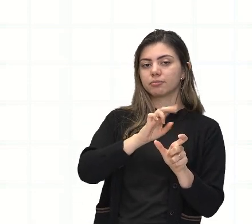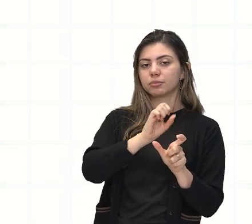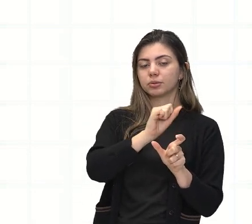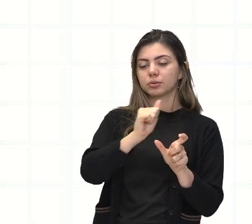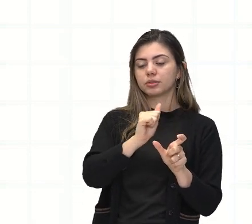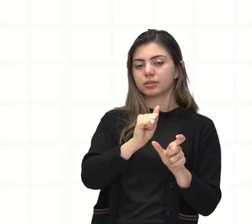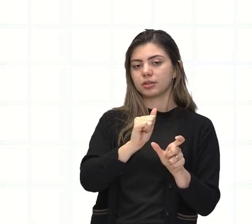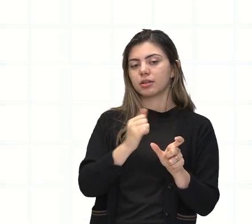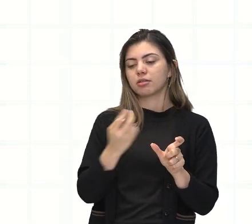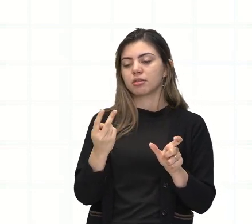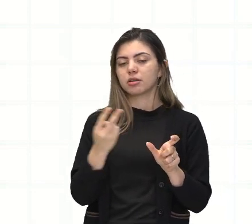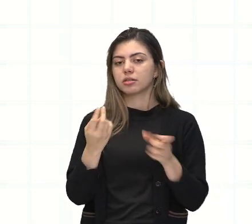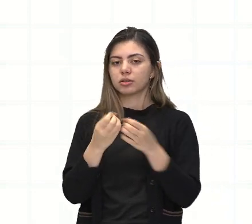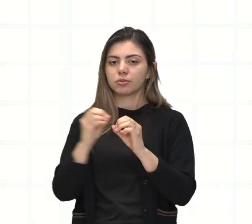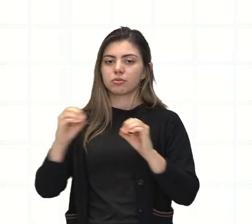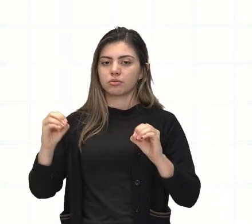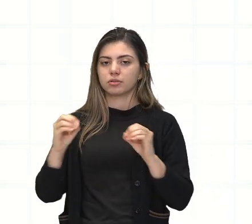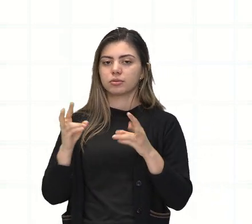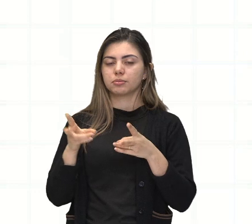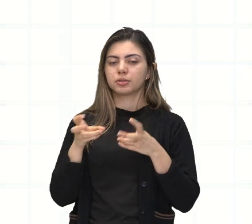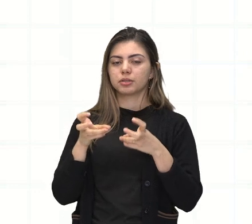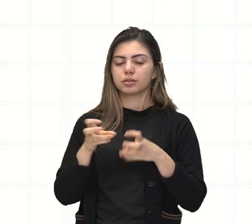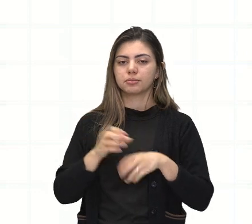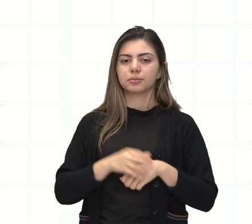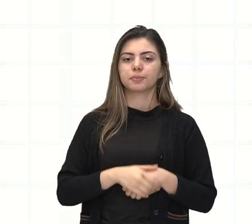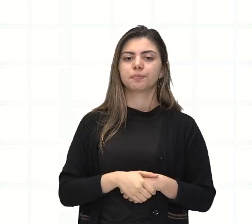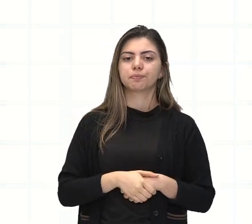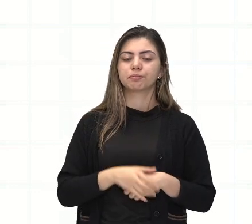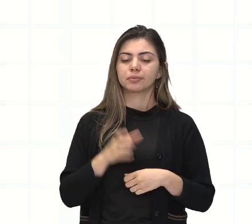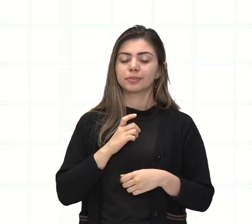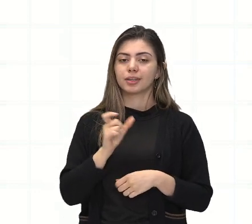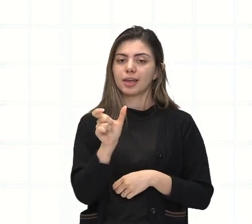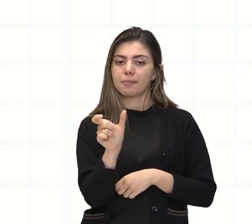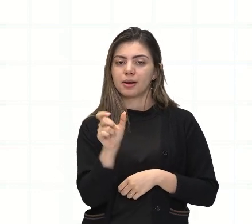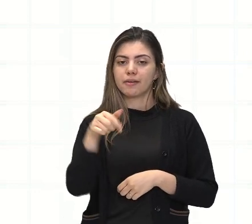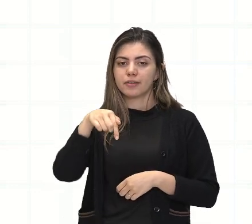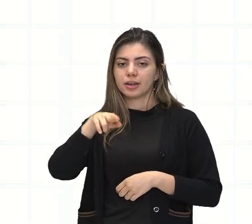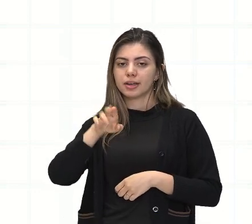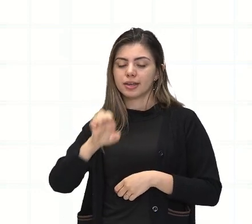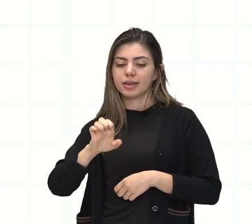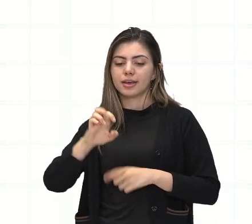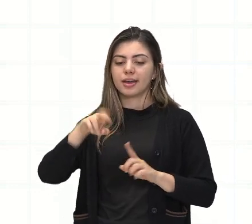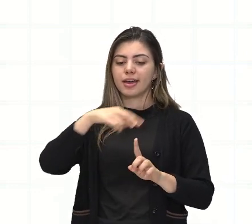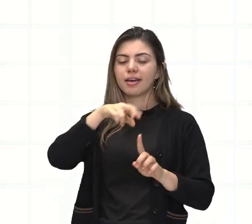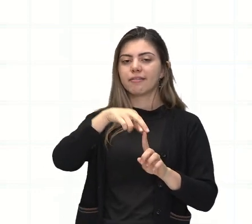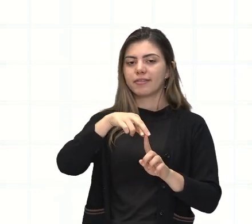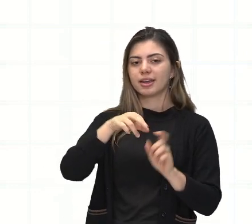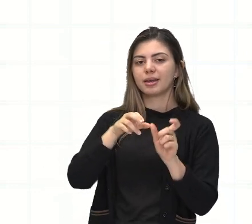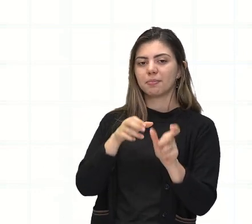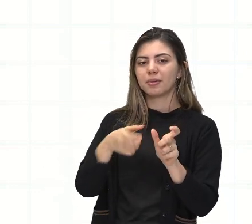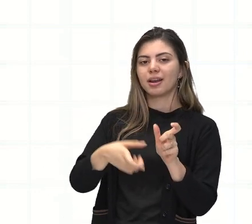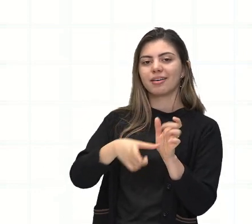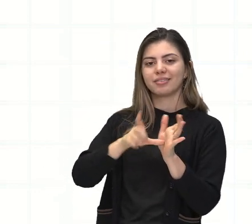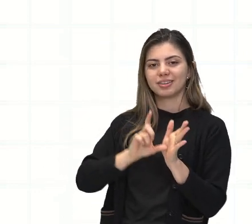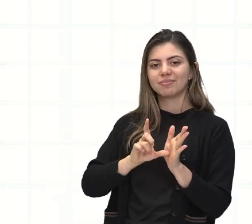lá da nossa tirinha, ela se refere a esse termo